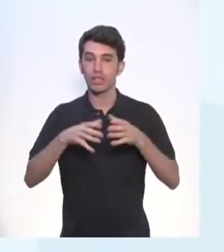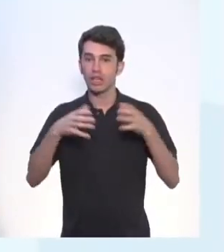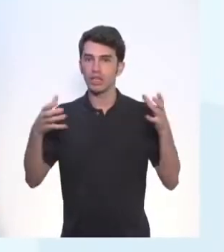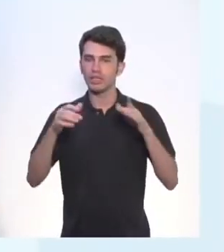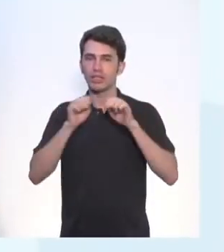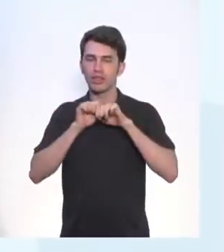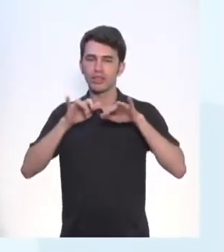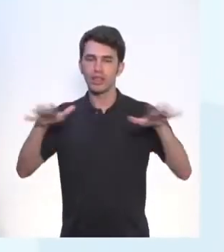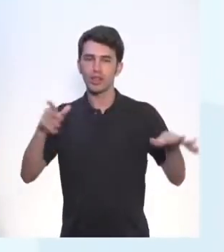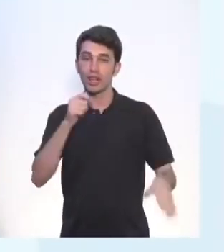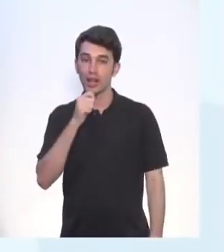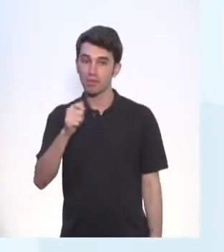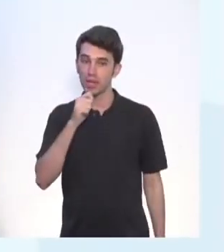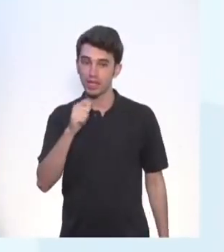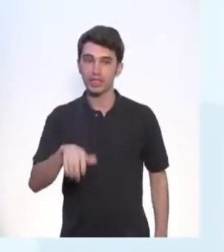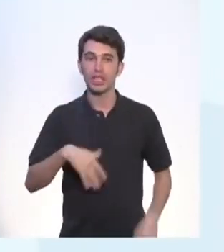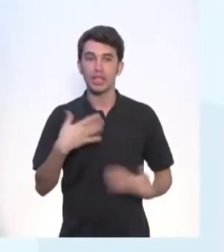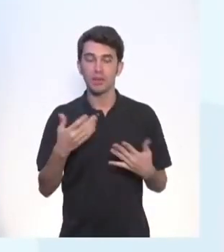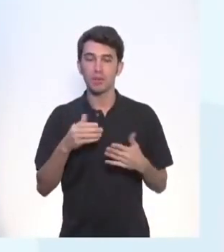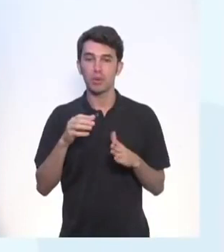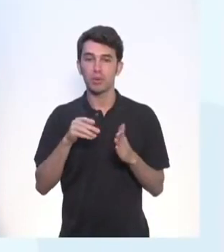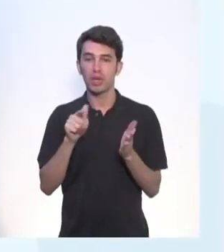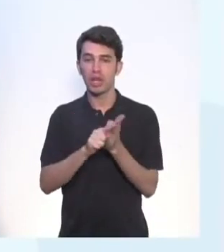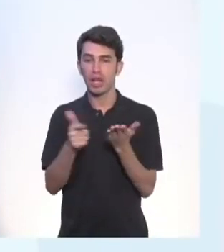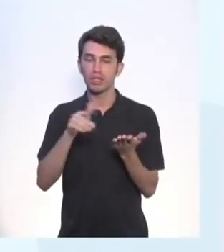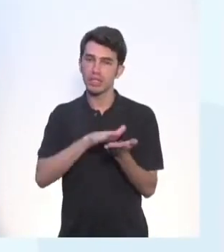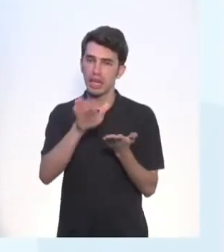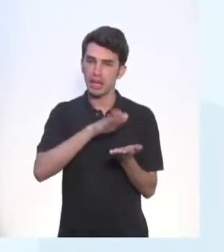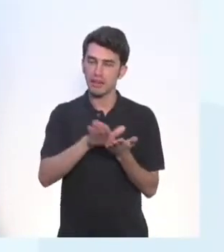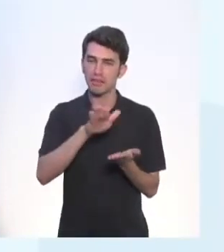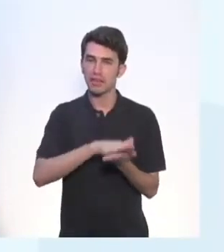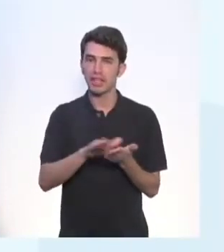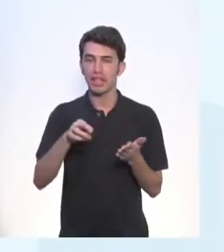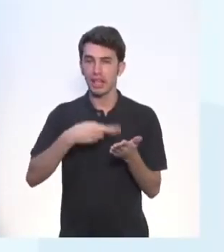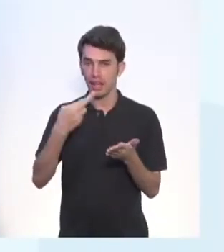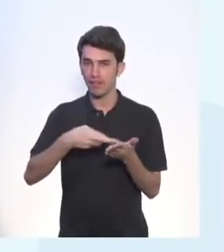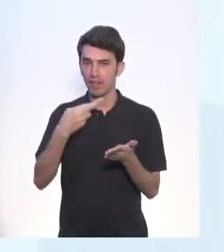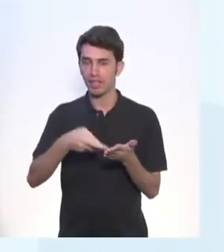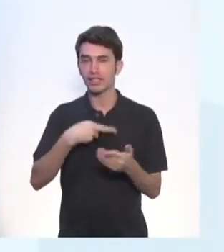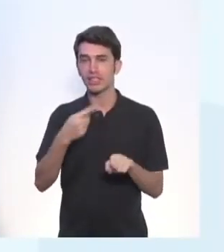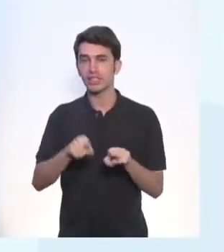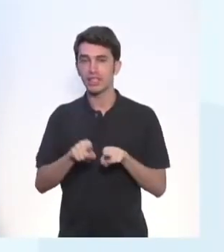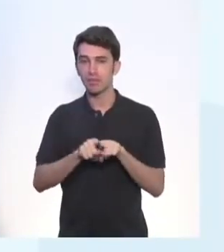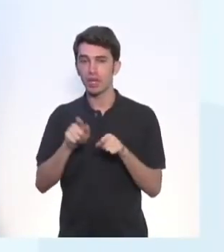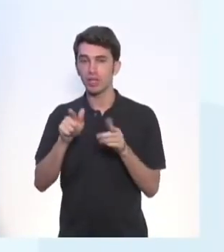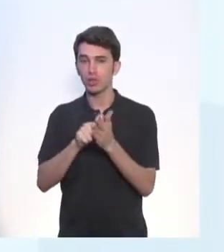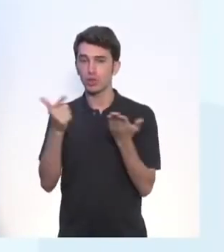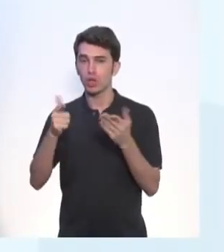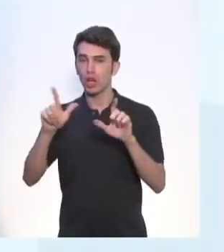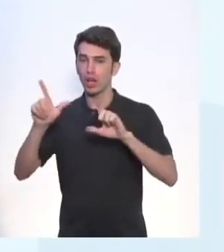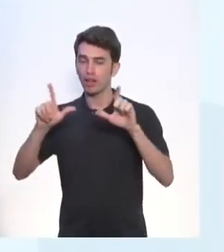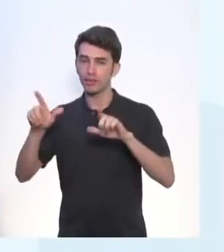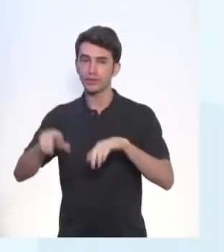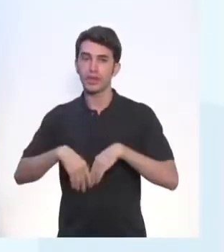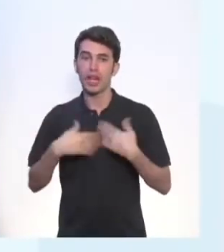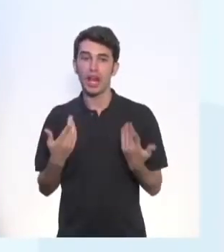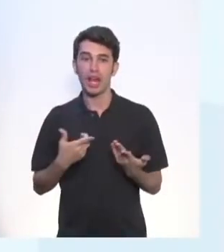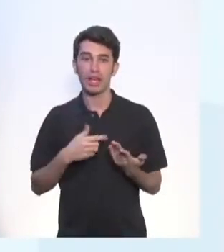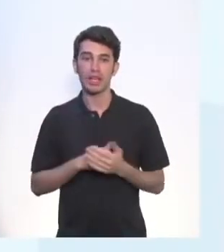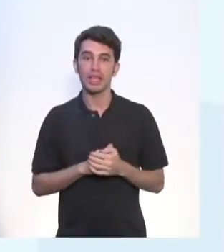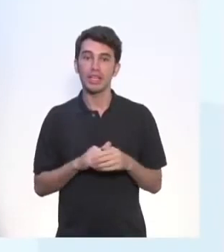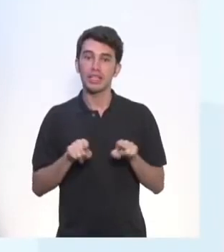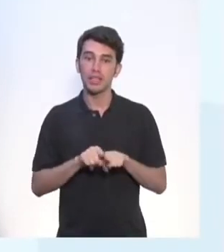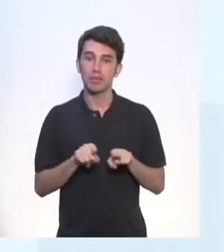e frequentemente publicados em jornais e revistas. Tem informações a respeito de uma pessoa normalmente famosa, né, do